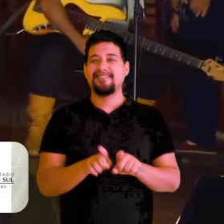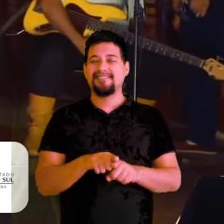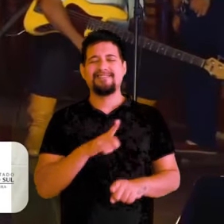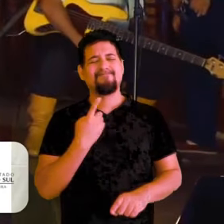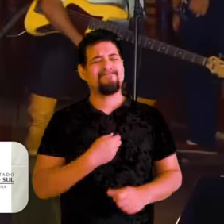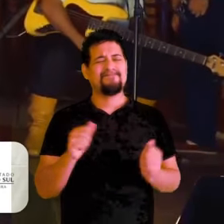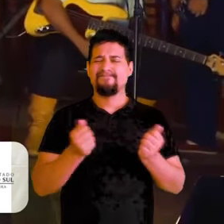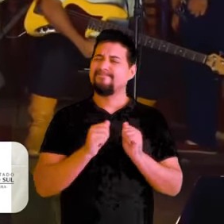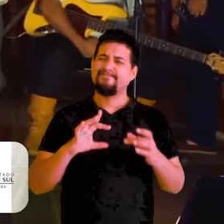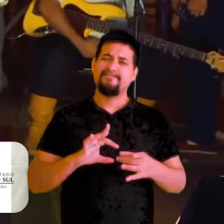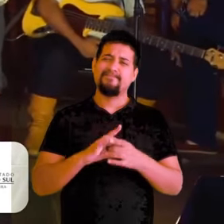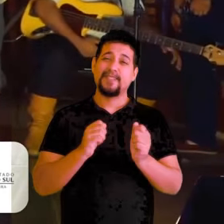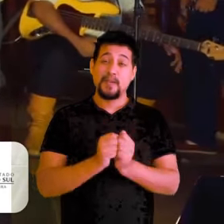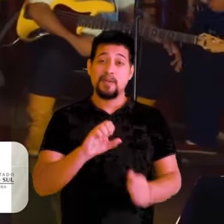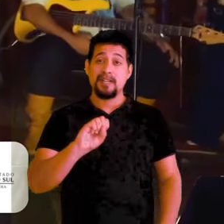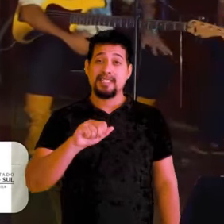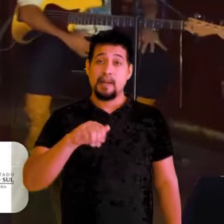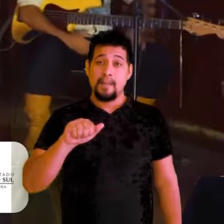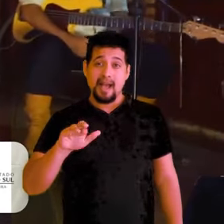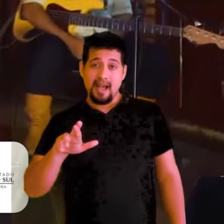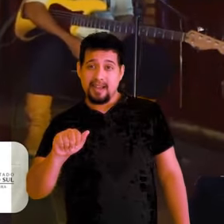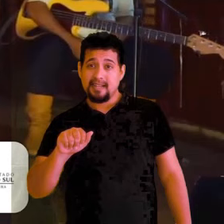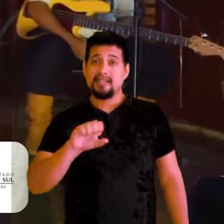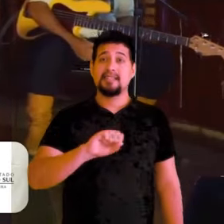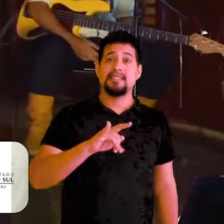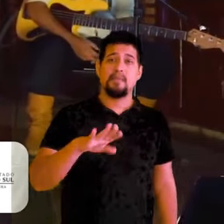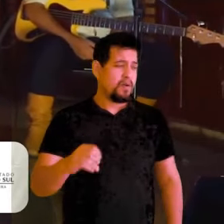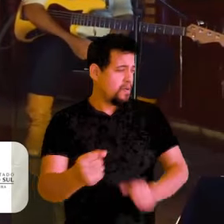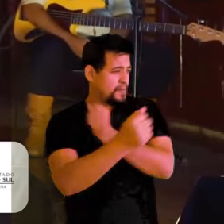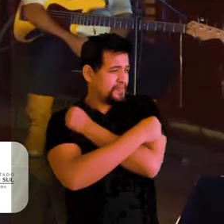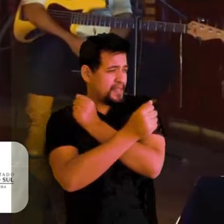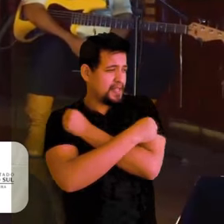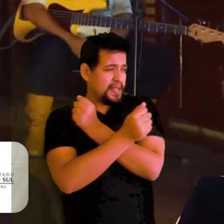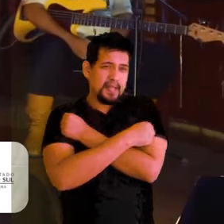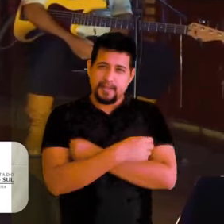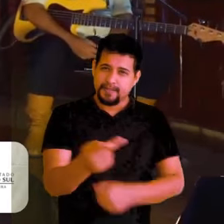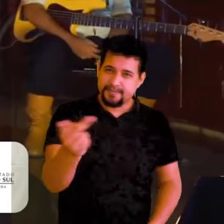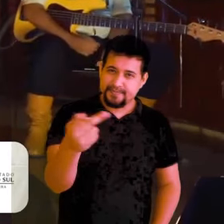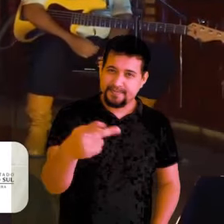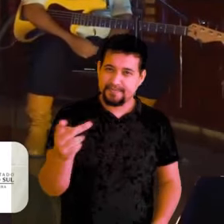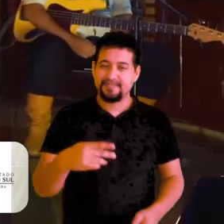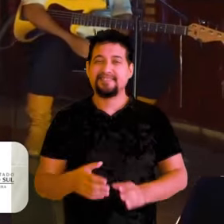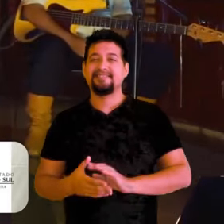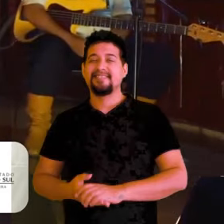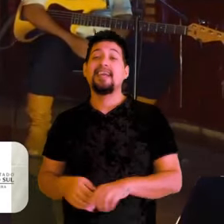ter pessoas de verdade do nosso lado como vocês. Samara, Simão, um forte abraço a vocês dois. Isso,